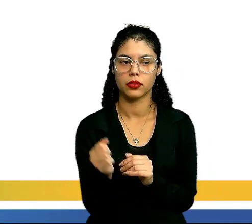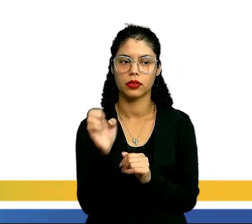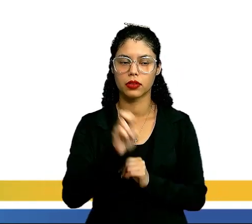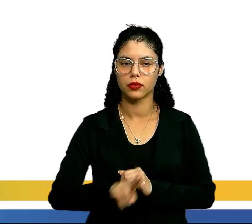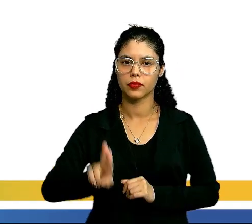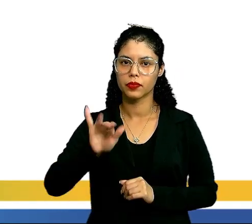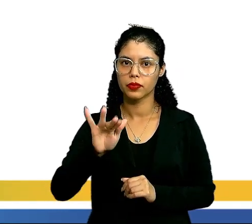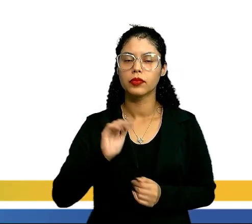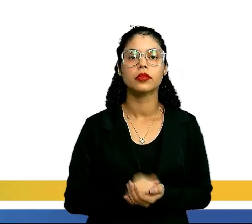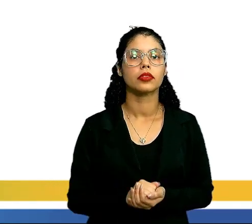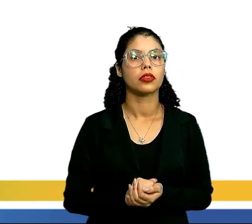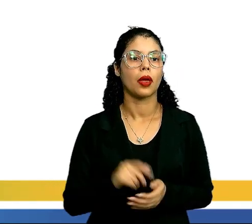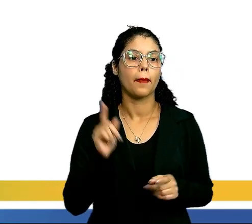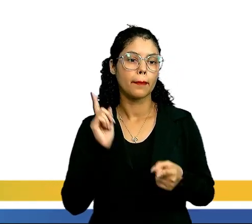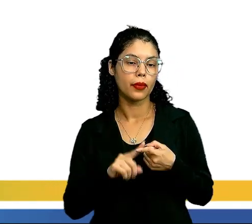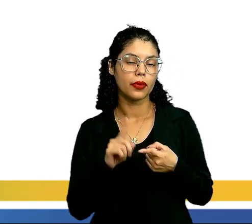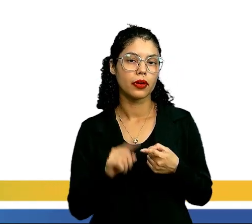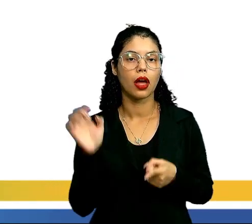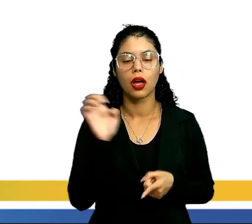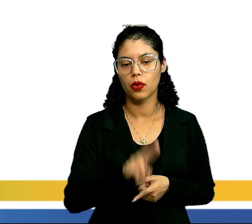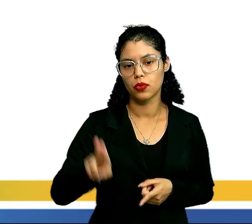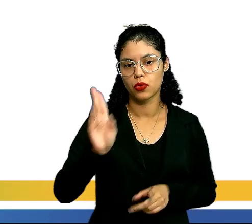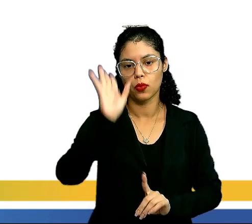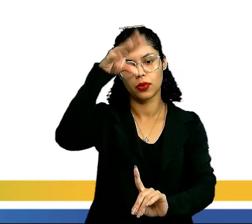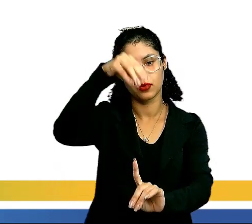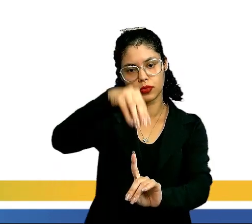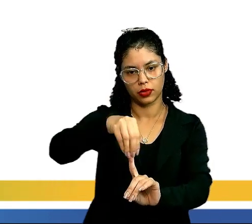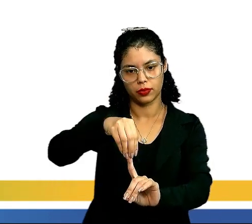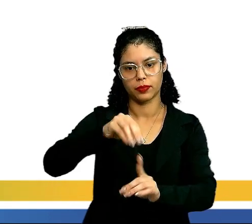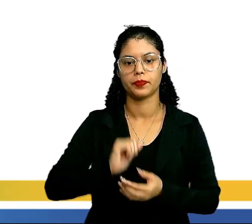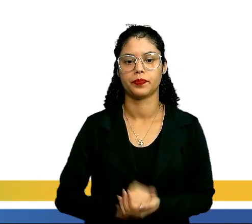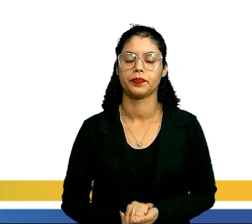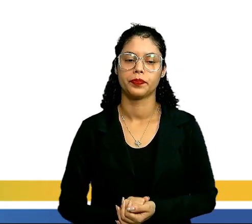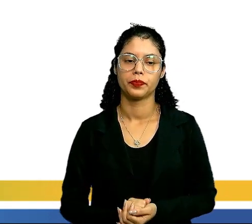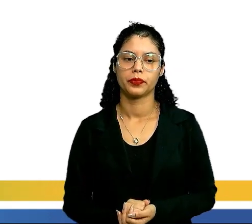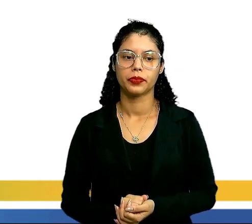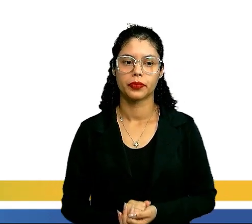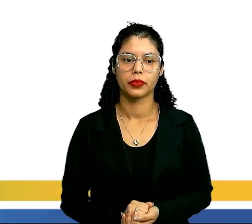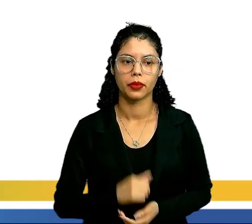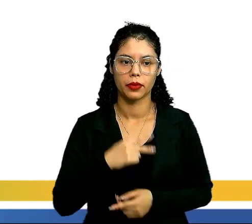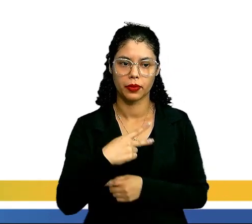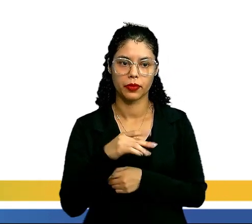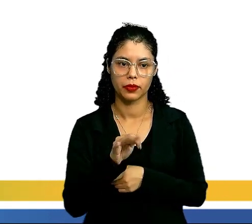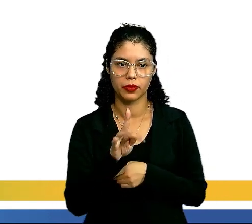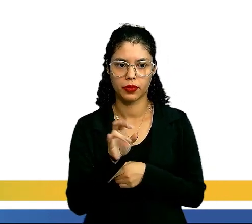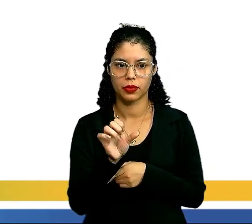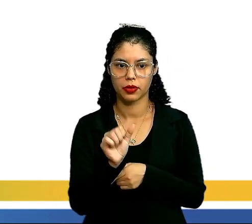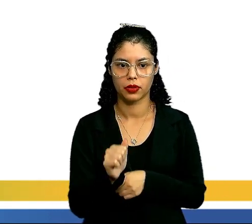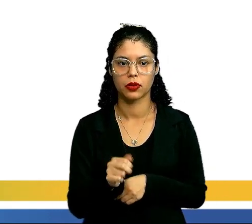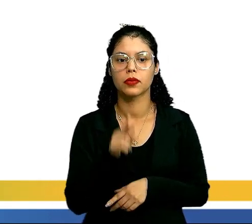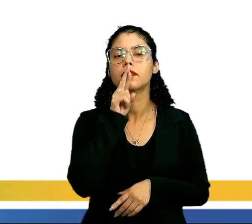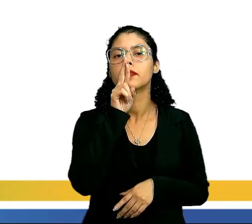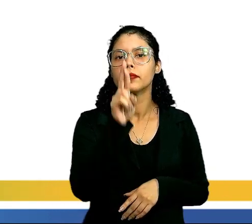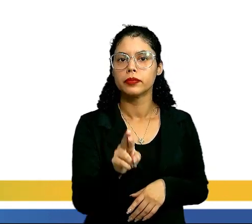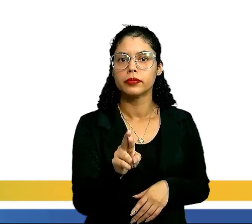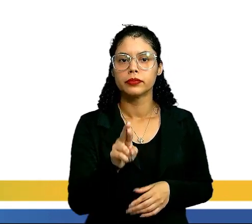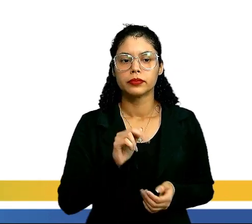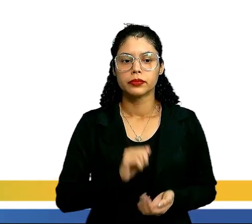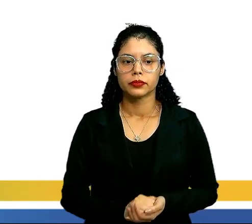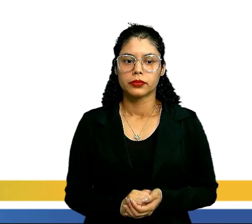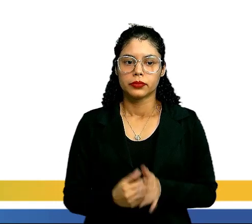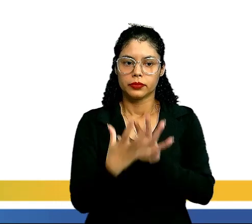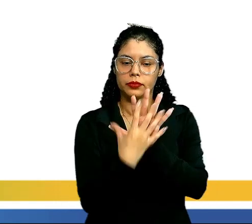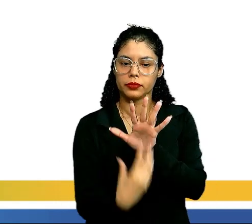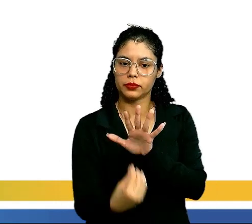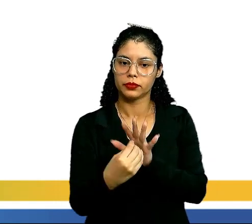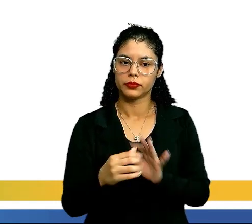eurocêntrica, porque privilegia a Europa, e a projeção de Peters vai ser justamente uma resposta à